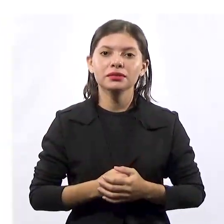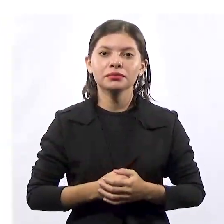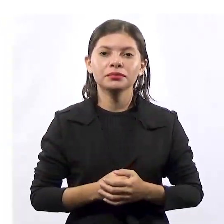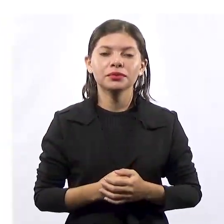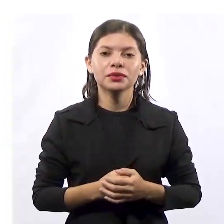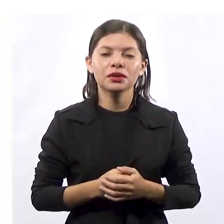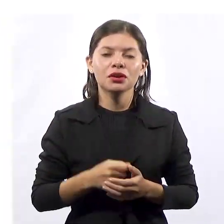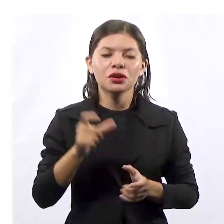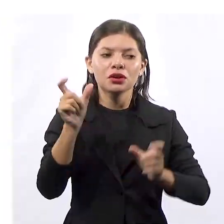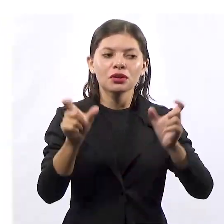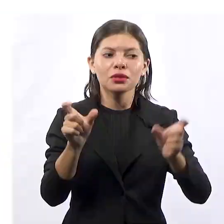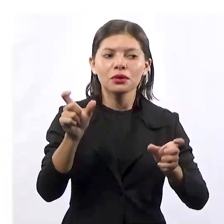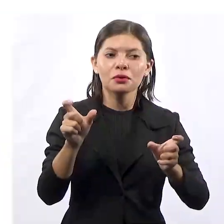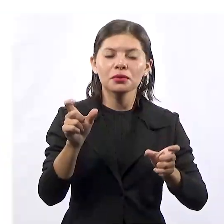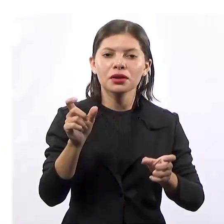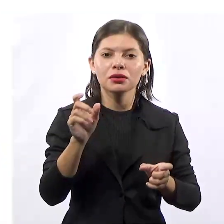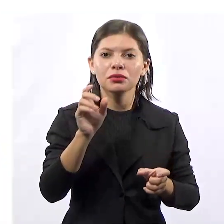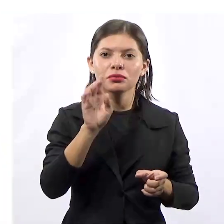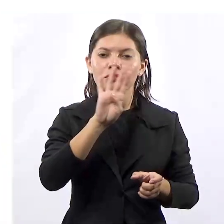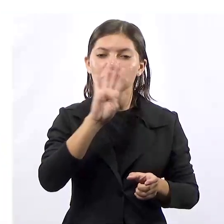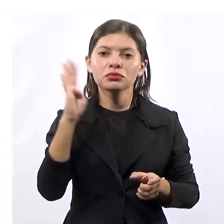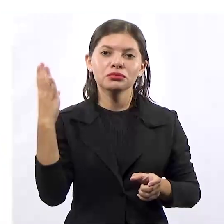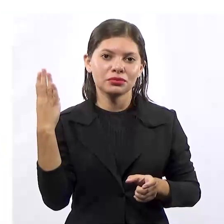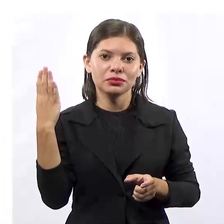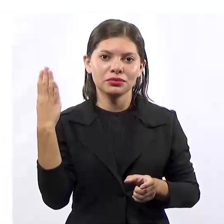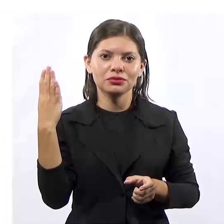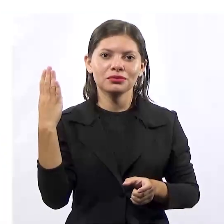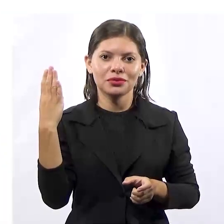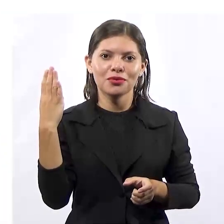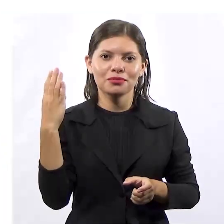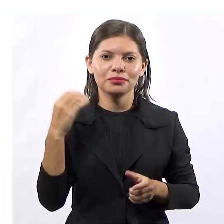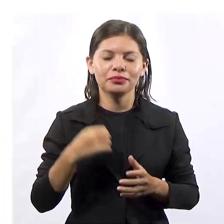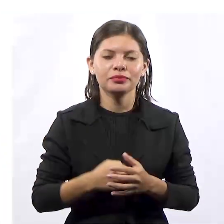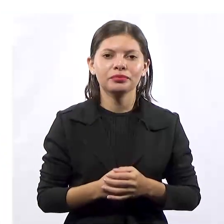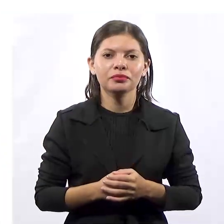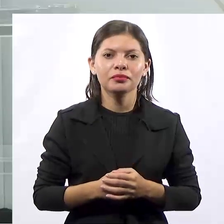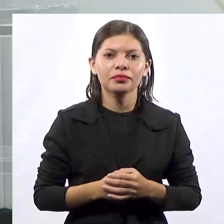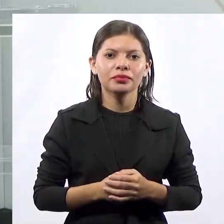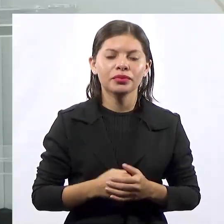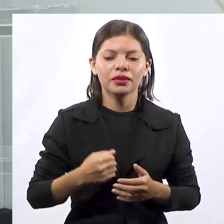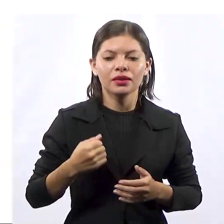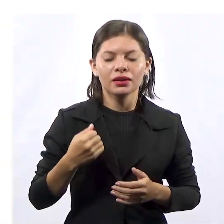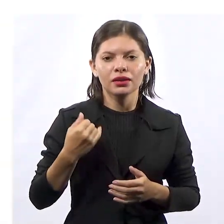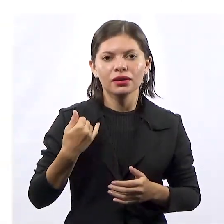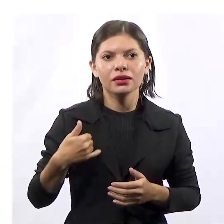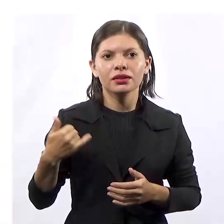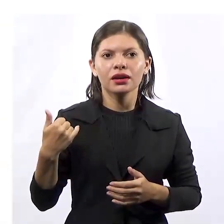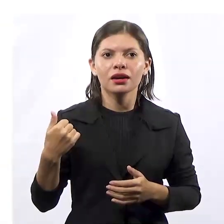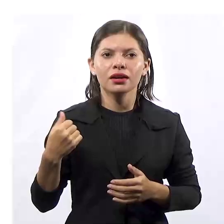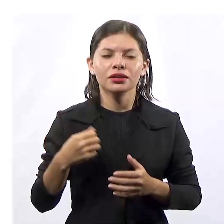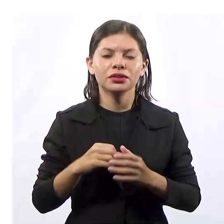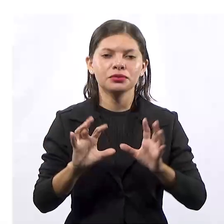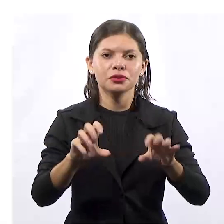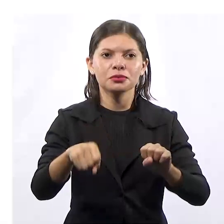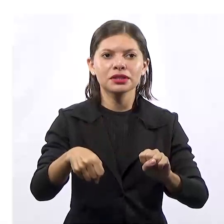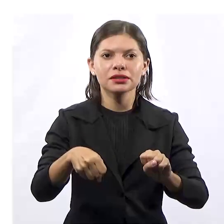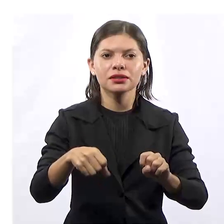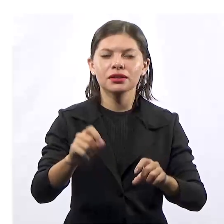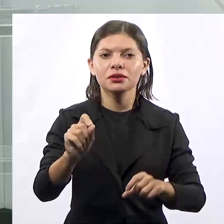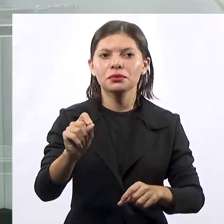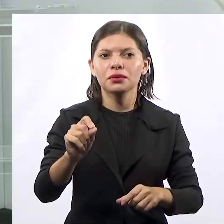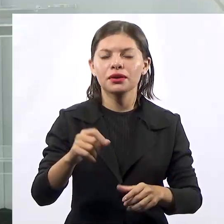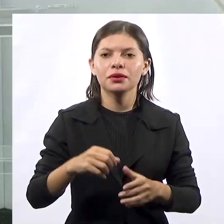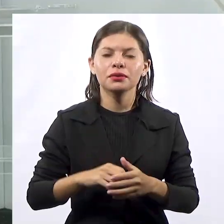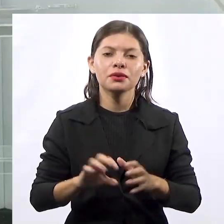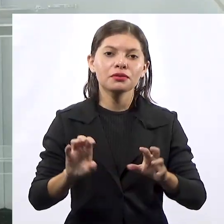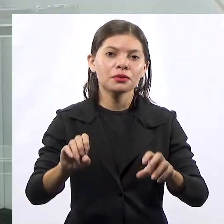colocar nomes fictícios para não identificar o sujeito, tá? A idade, qual é a formação, é muito